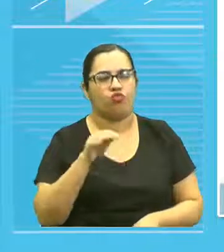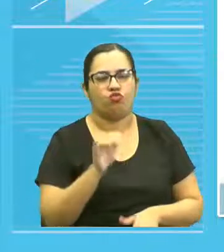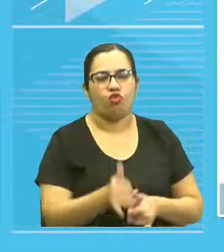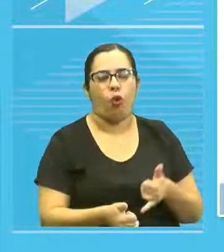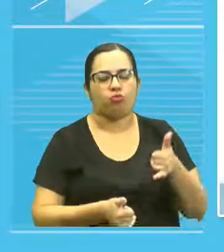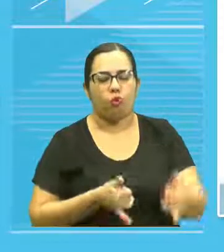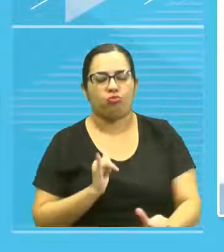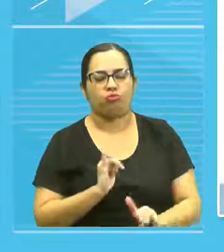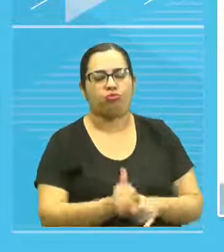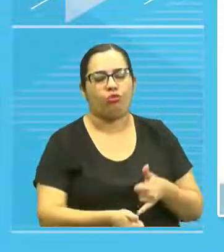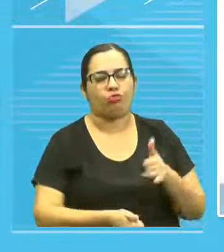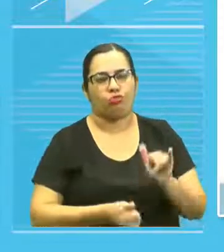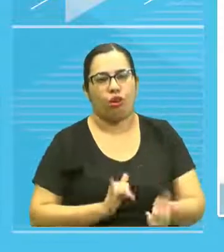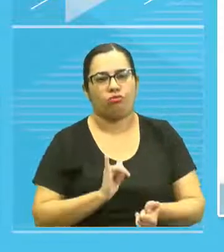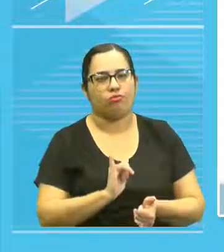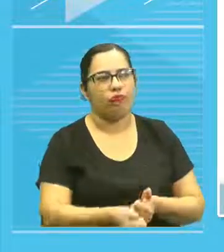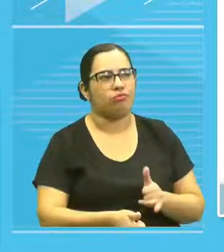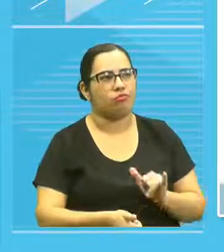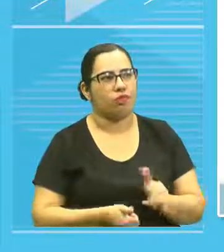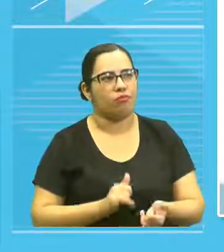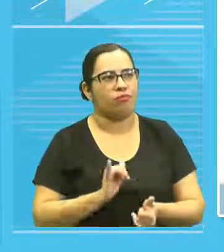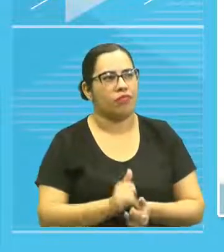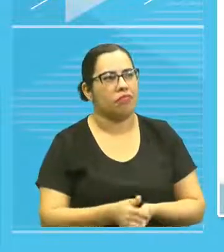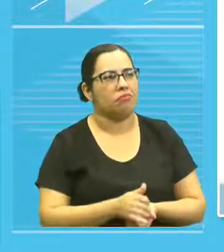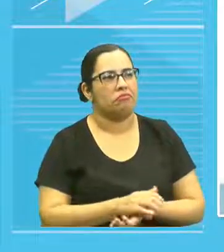sapato E aí